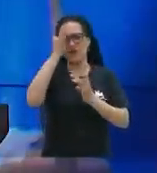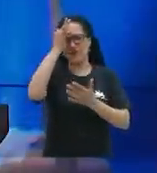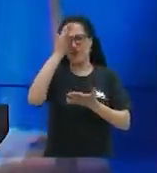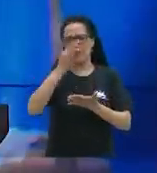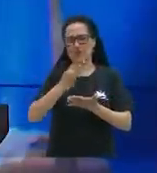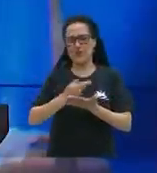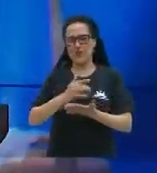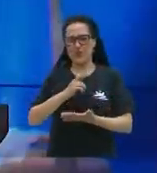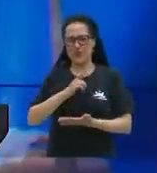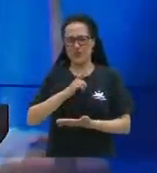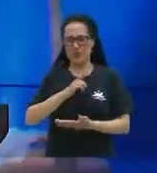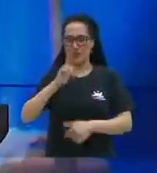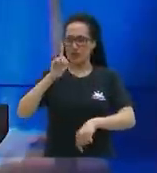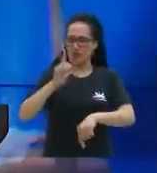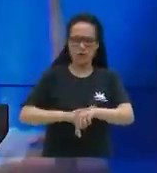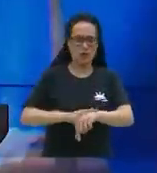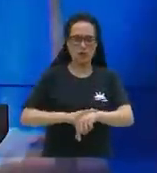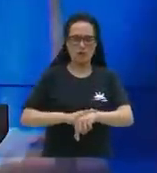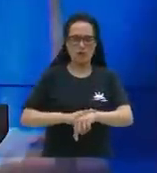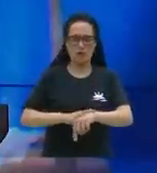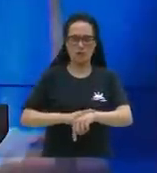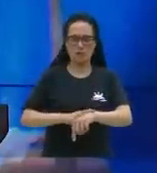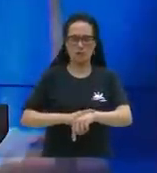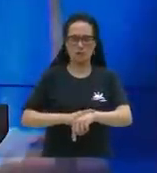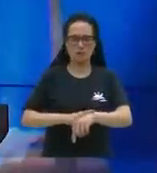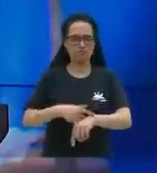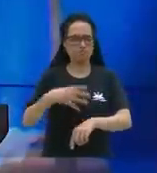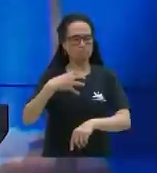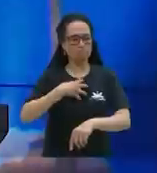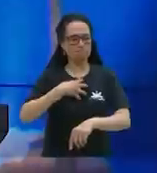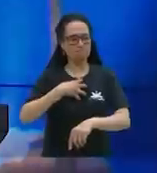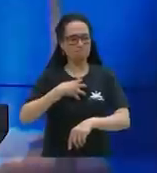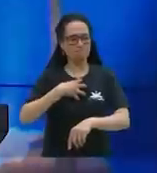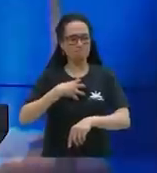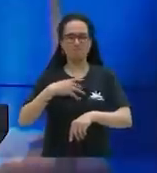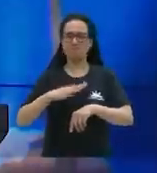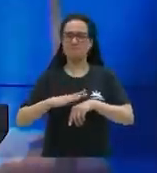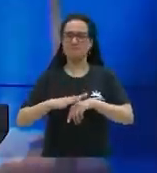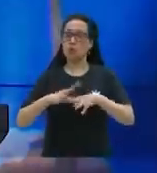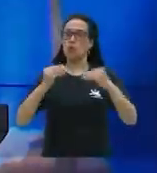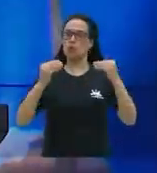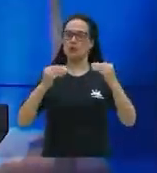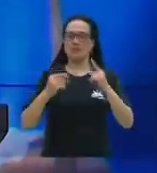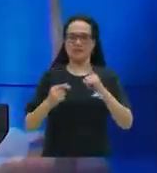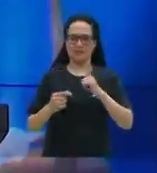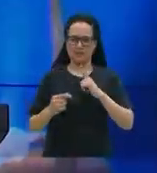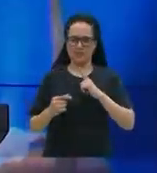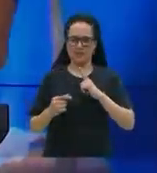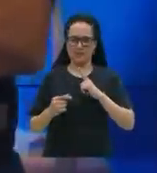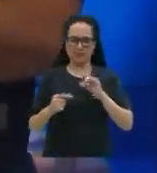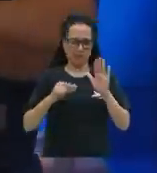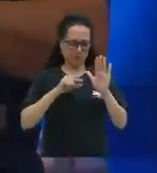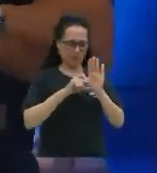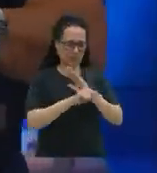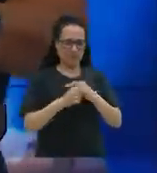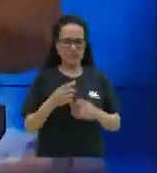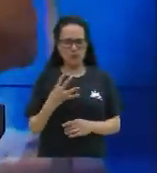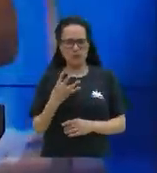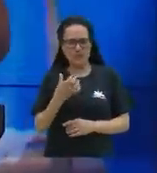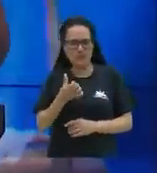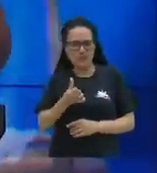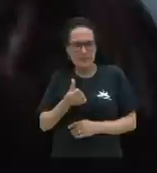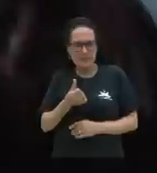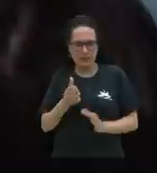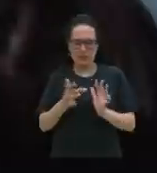Imediatamente ela teve a sensação de estar curada. E no versículo 46, Jesus para no meio daquela